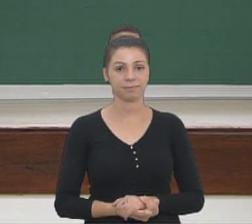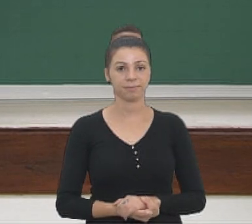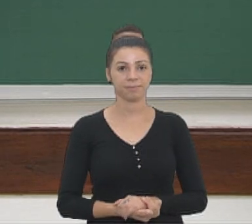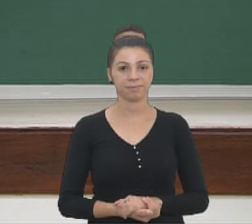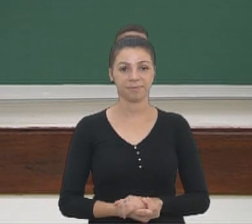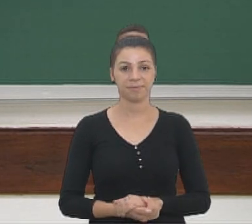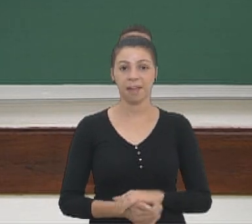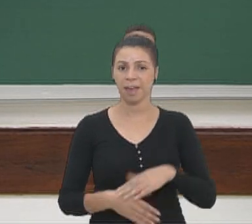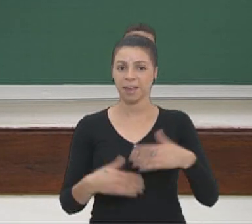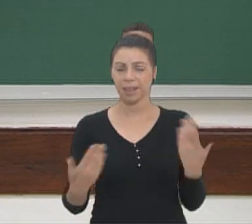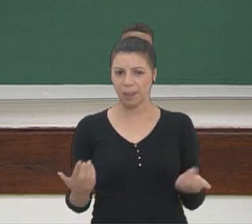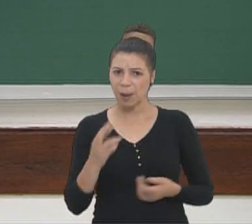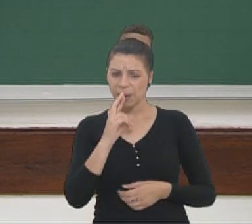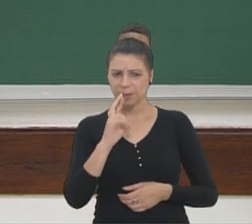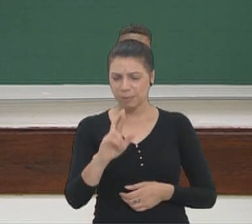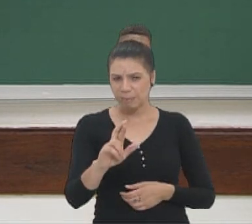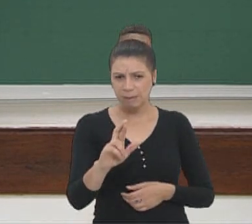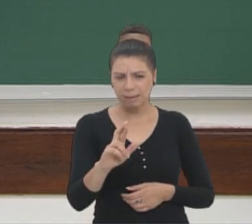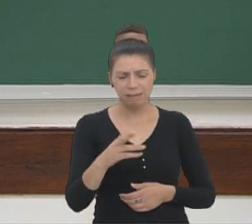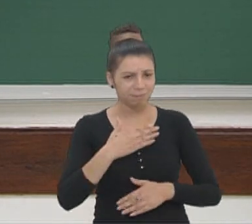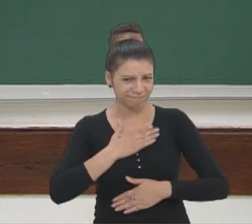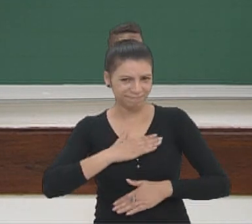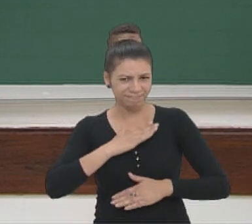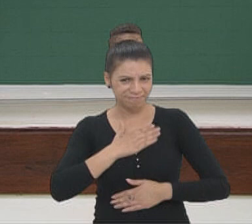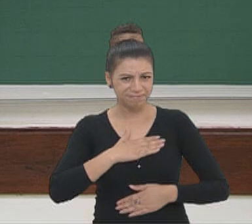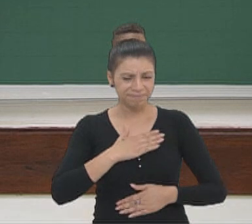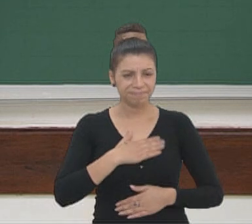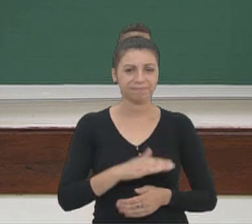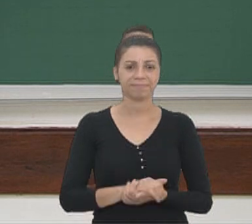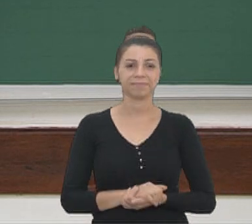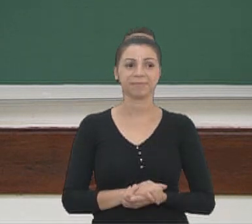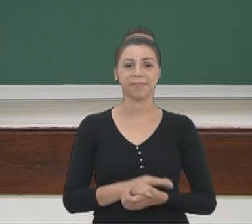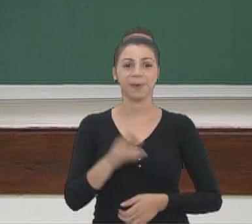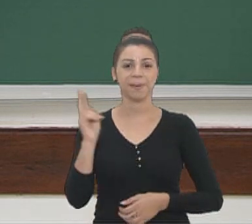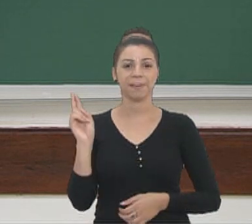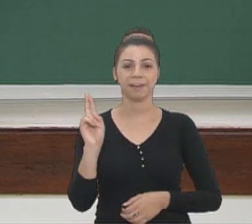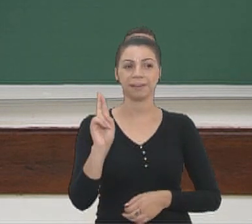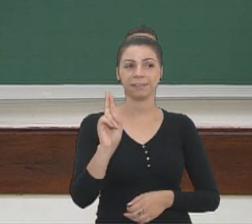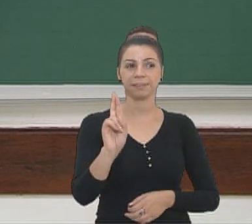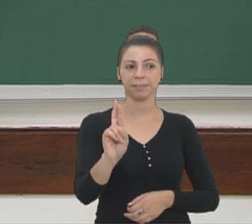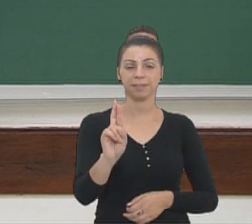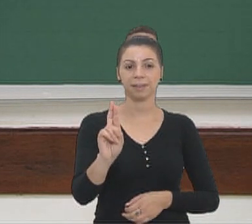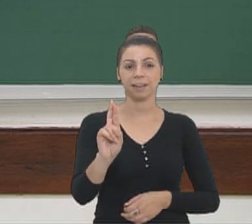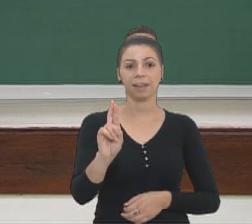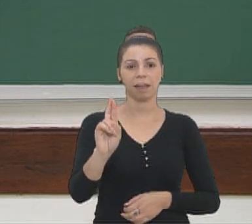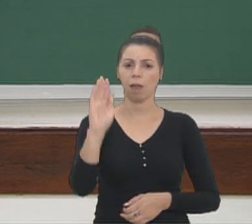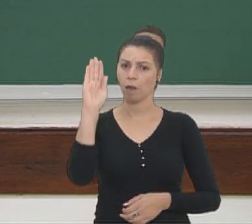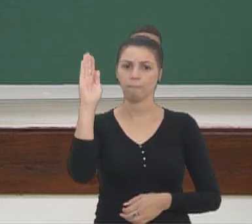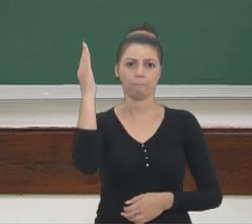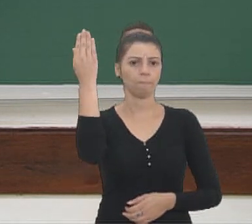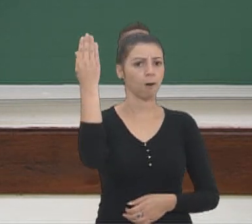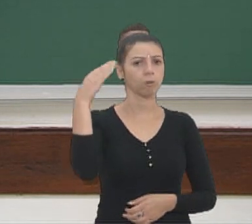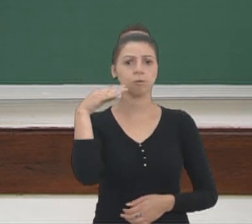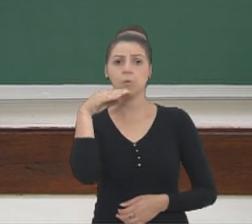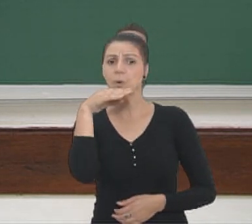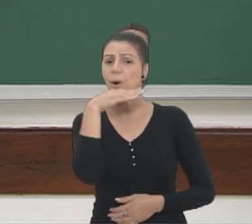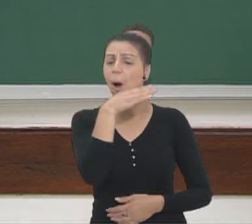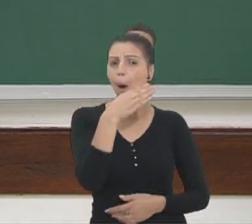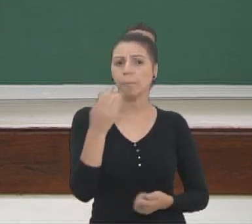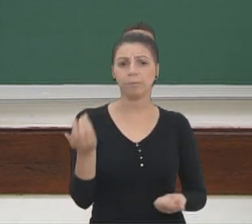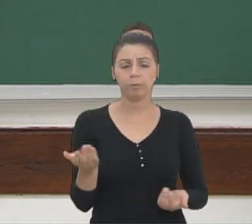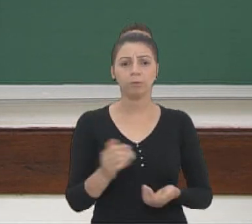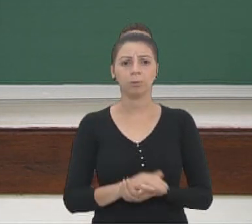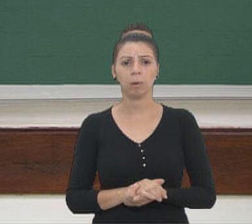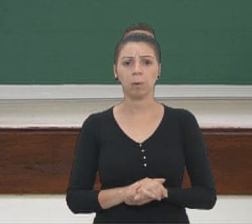Então, essa resposta tá tranquila, né, gente? Resposta aí falsa, óbvio. Não precisamos